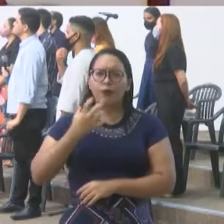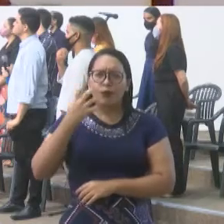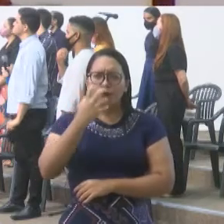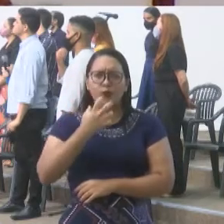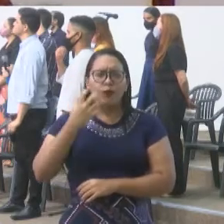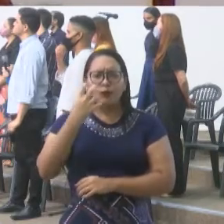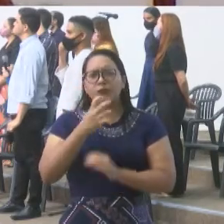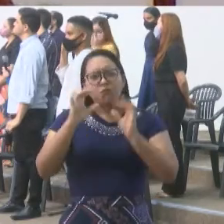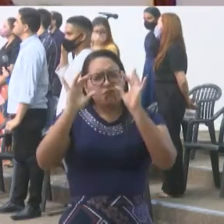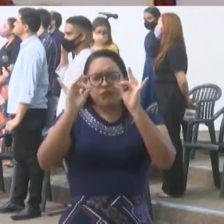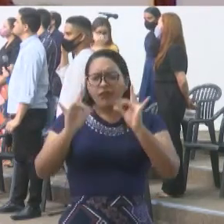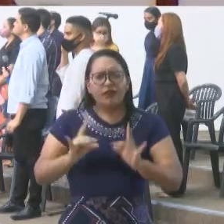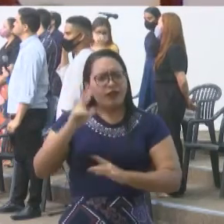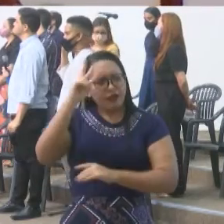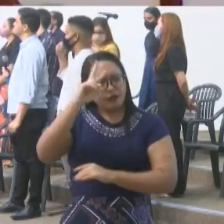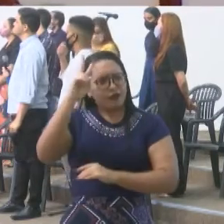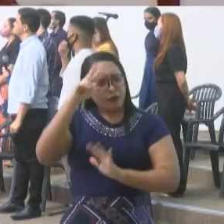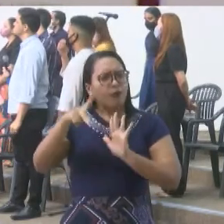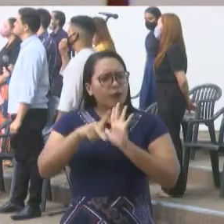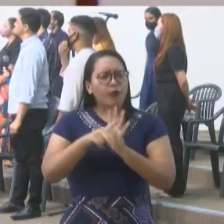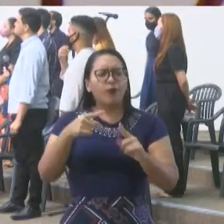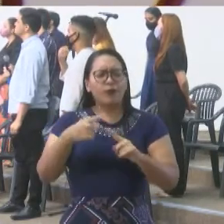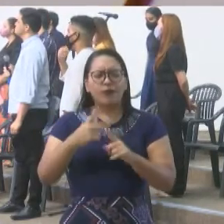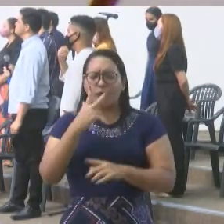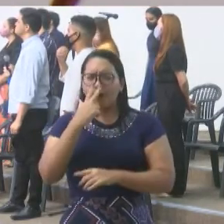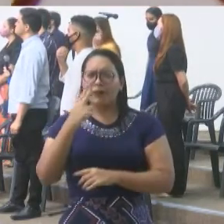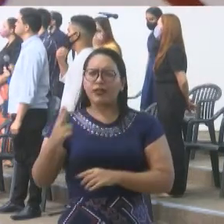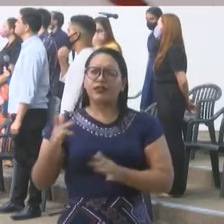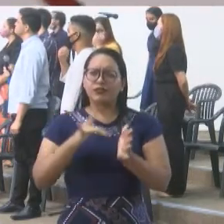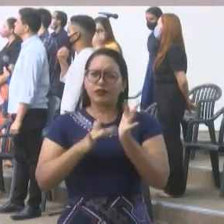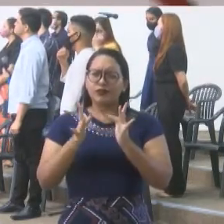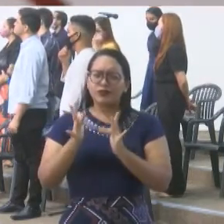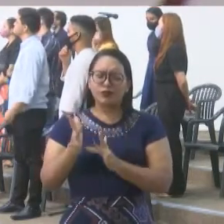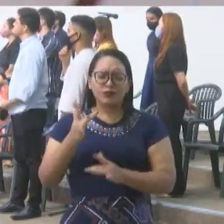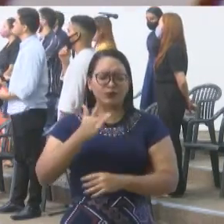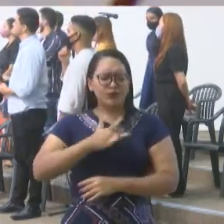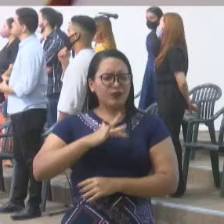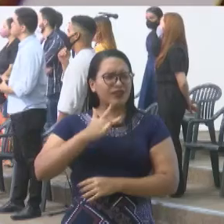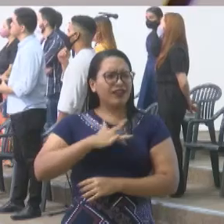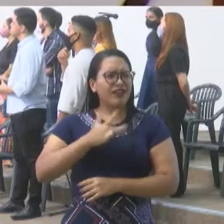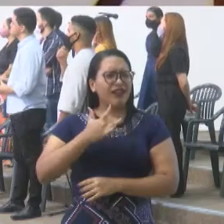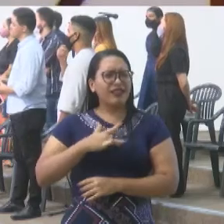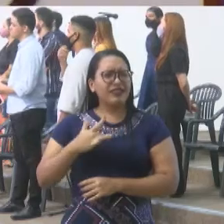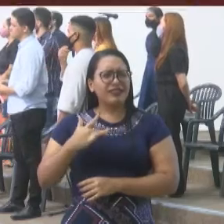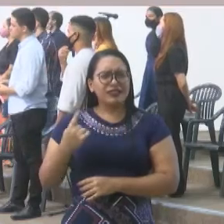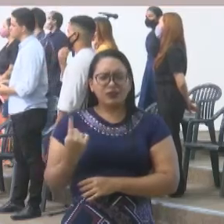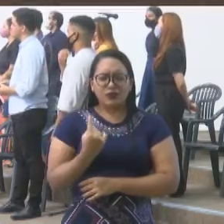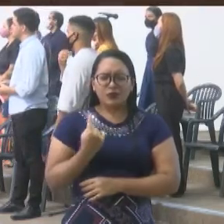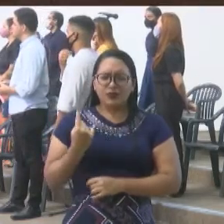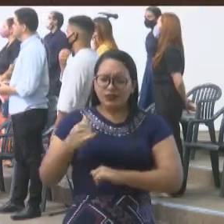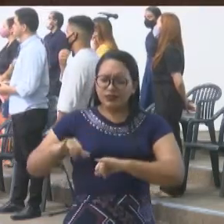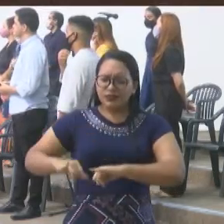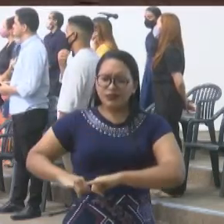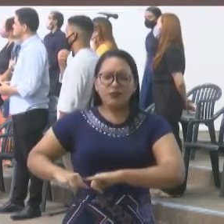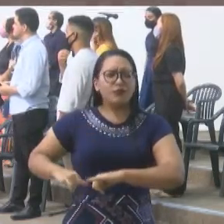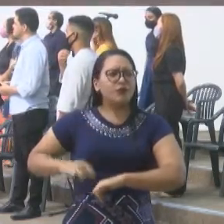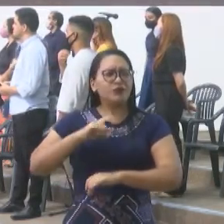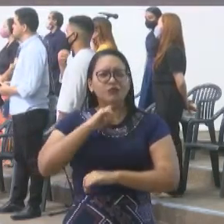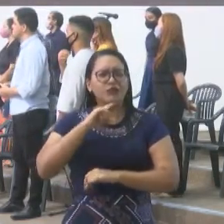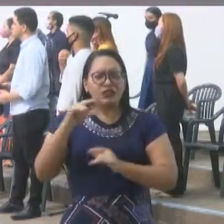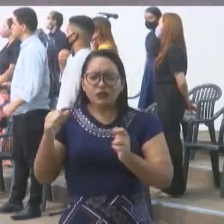ela é, porque a impressão que deixa: coitadinho de Jesus, está lá acolhido, sofrendo. Ele está lá, ninguém por